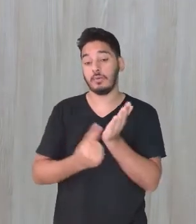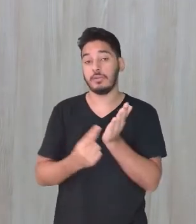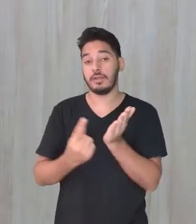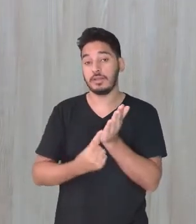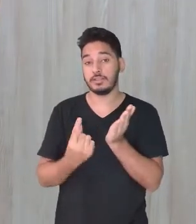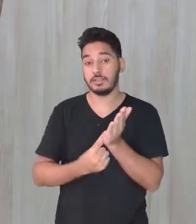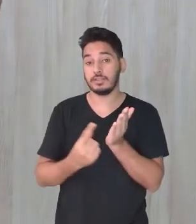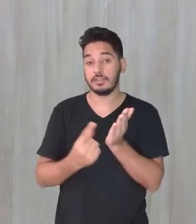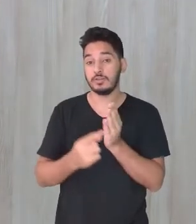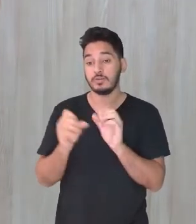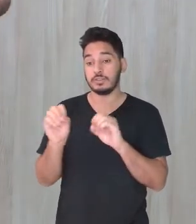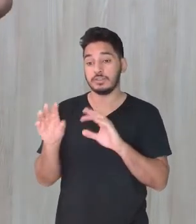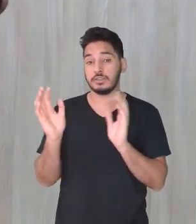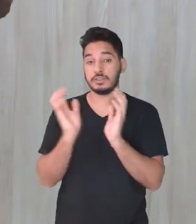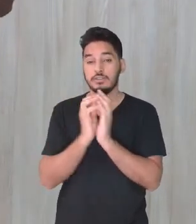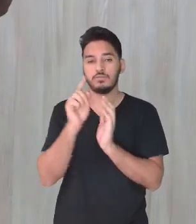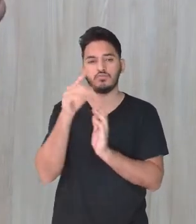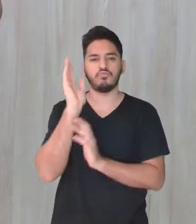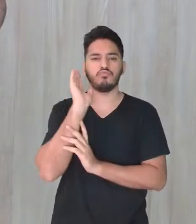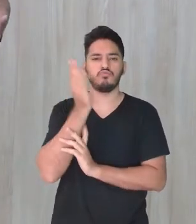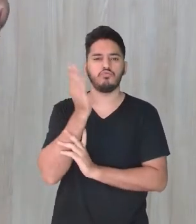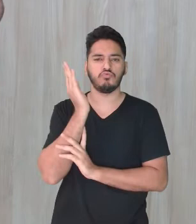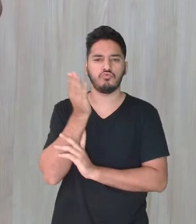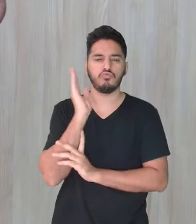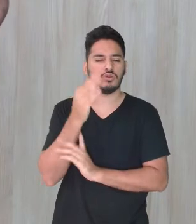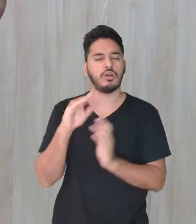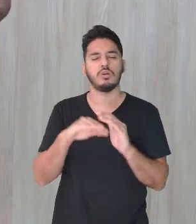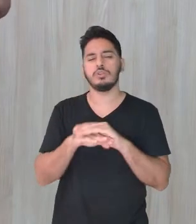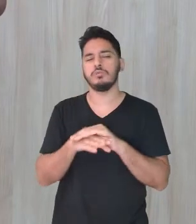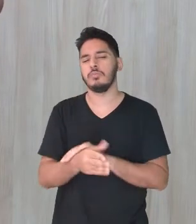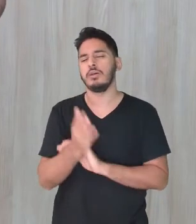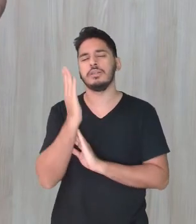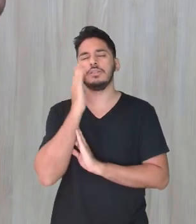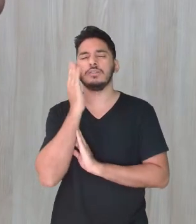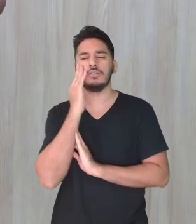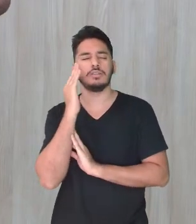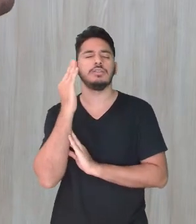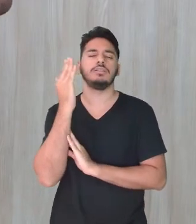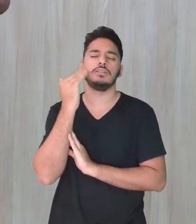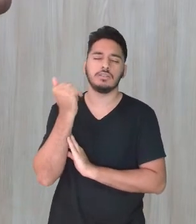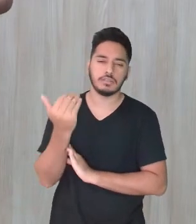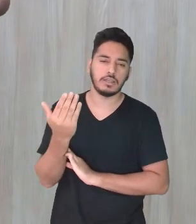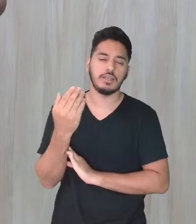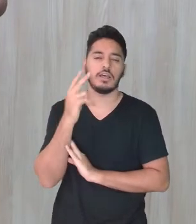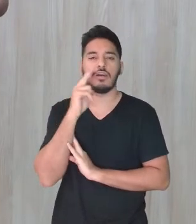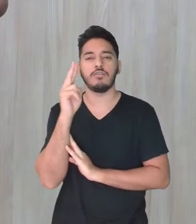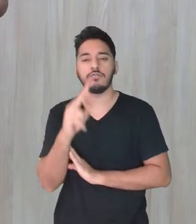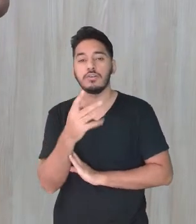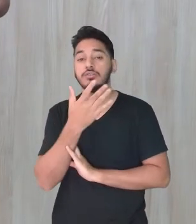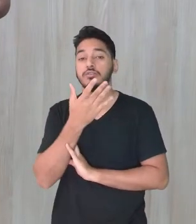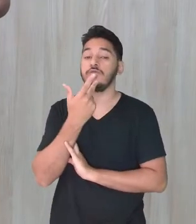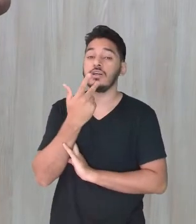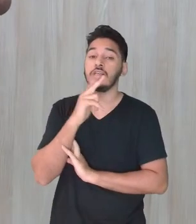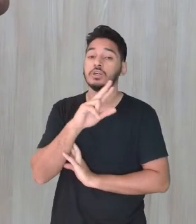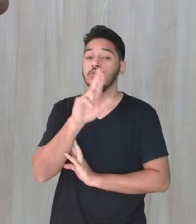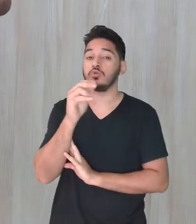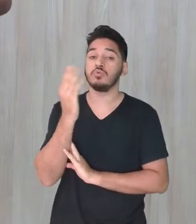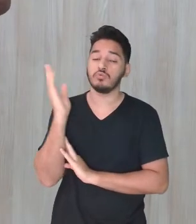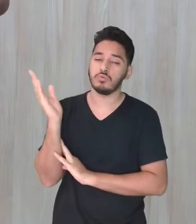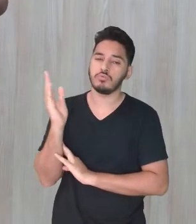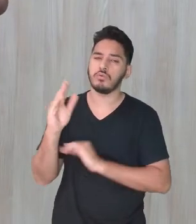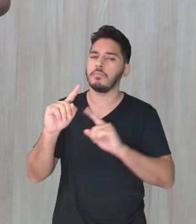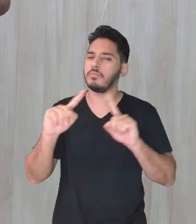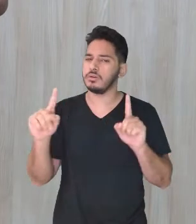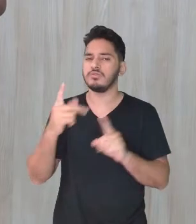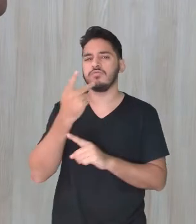Educa Recife, a maioria de vocês já estão acostumados e habituados a ver a gente falar sobre isso, mas a gente